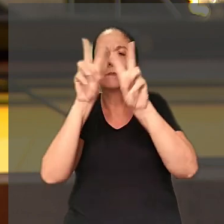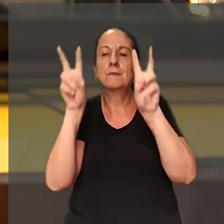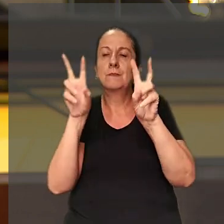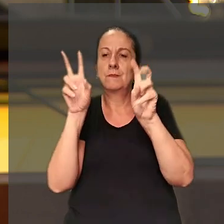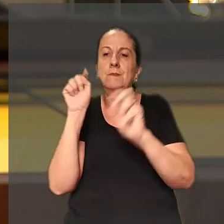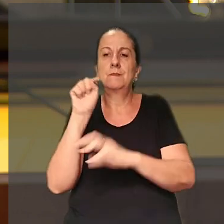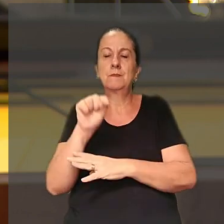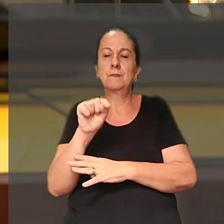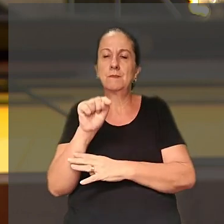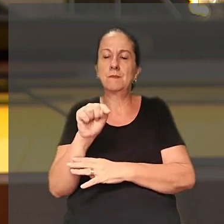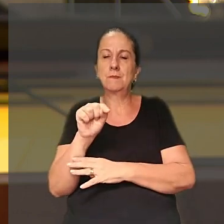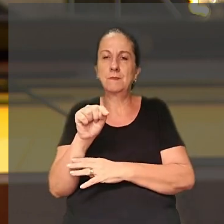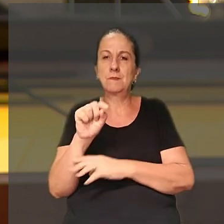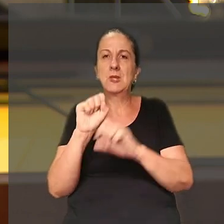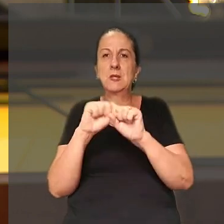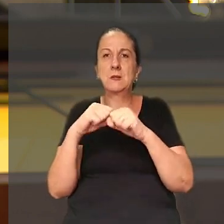fazemos